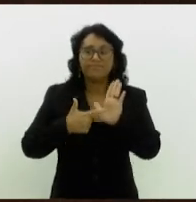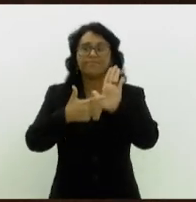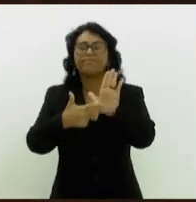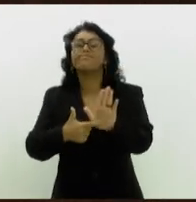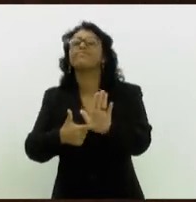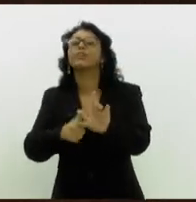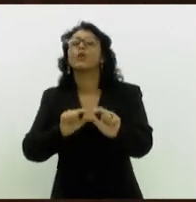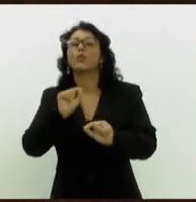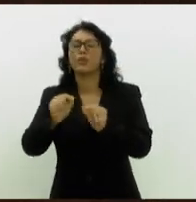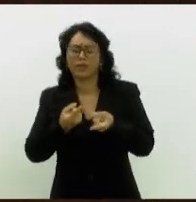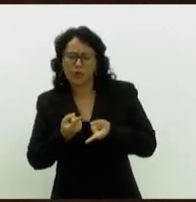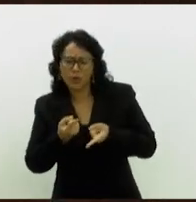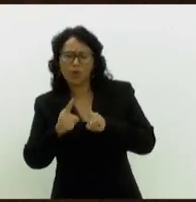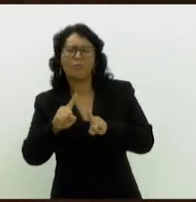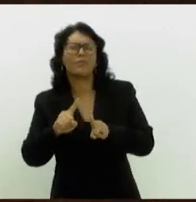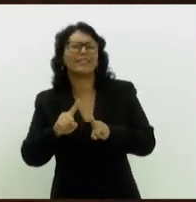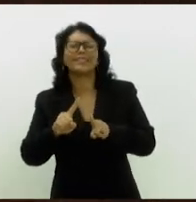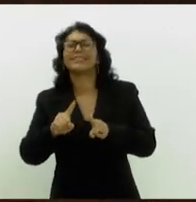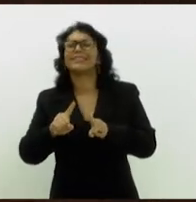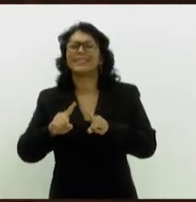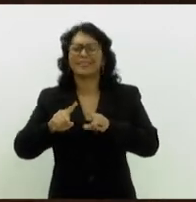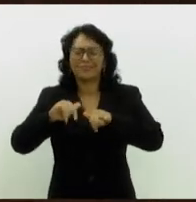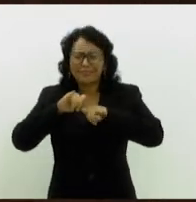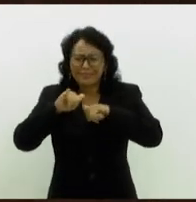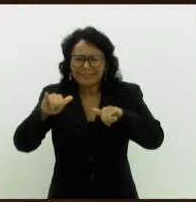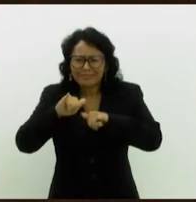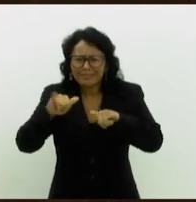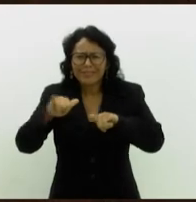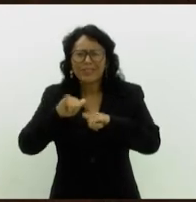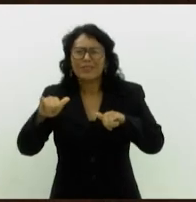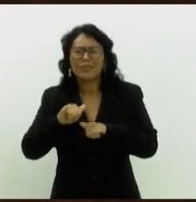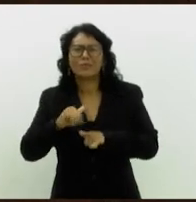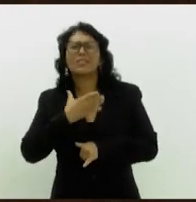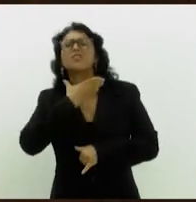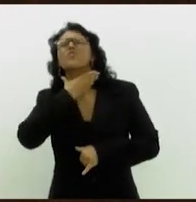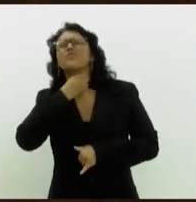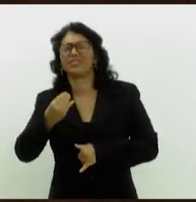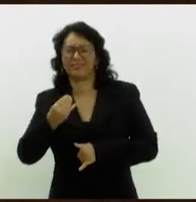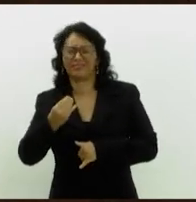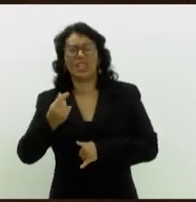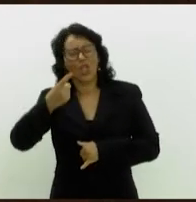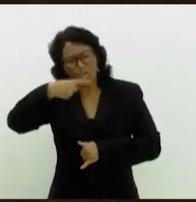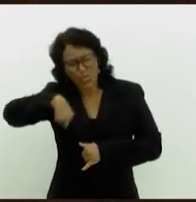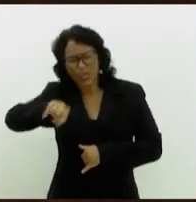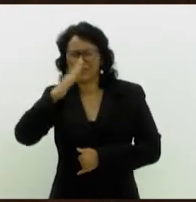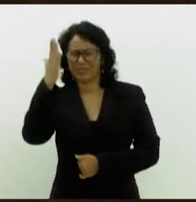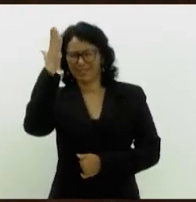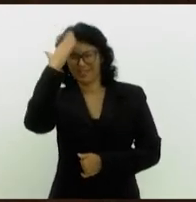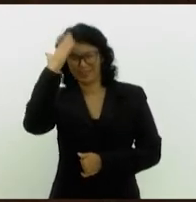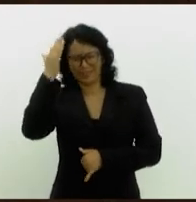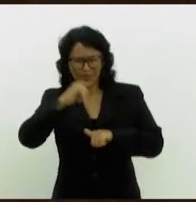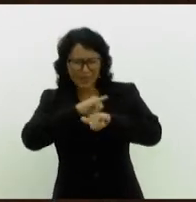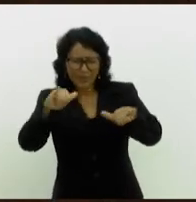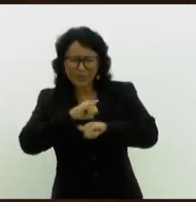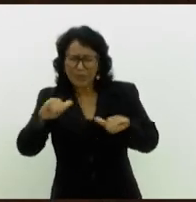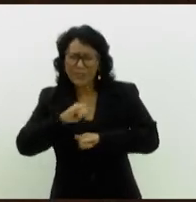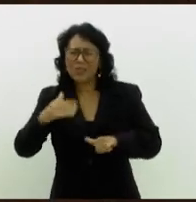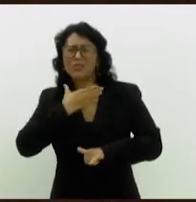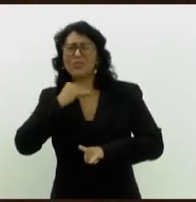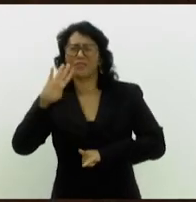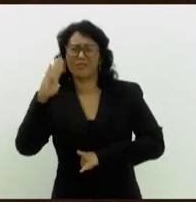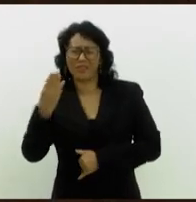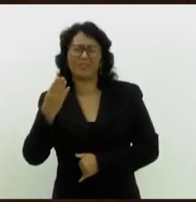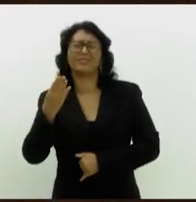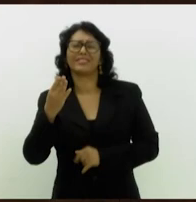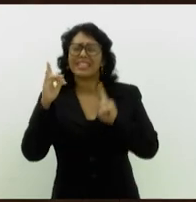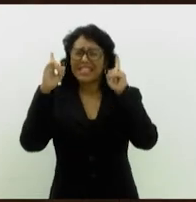ploriferação das notícias falsas a gente sabe que essa ploriferação de informações falsas especialmente como a gente vê